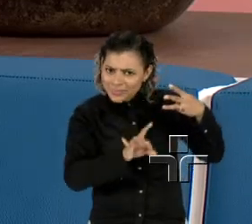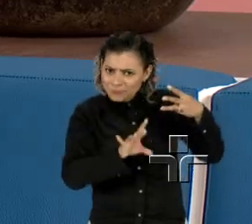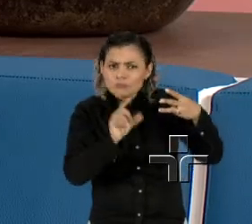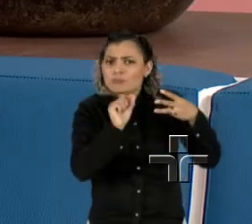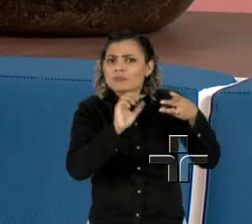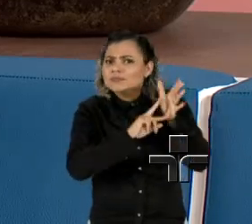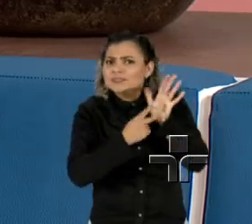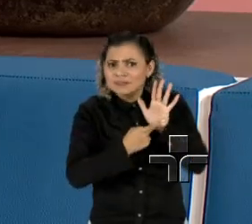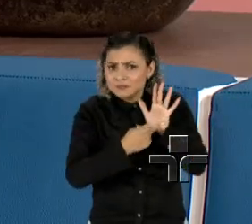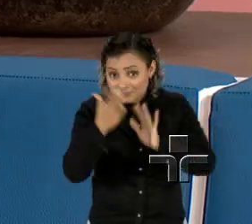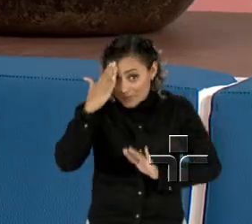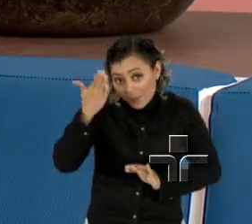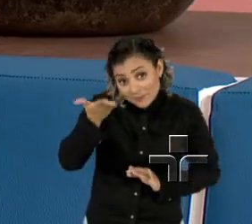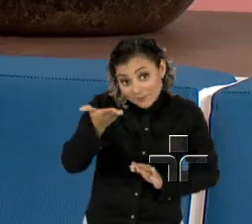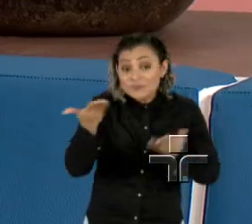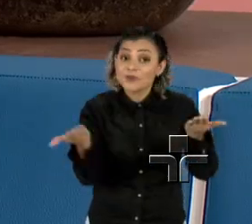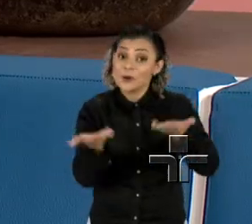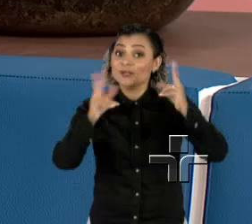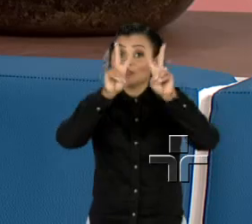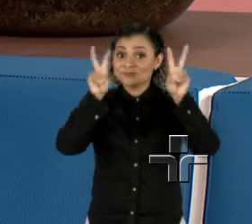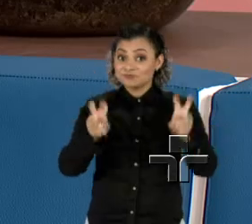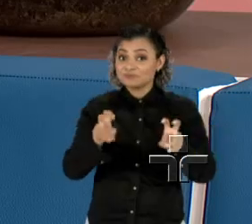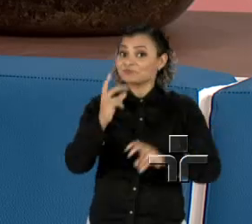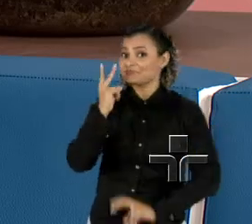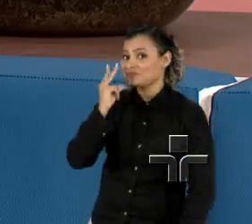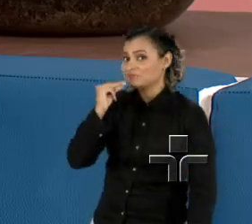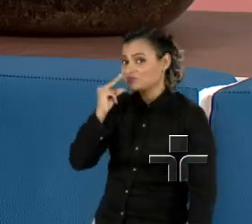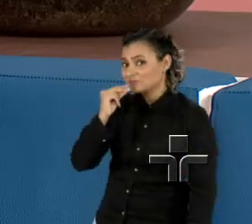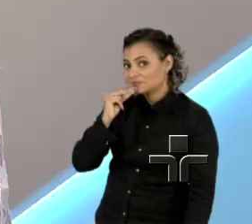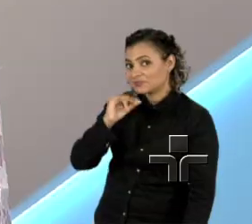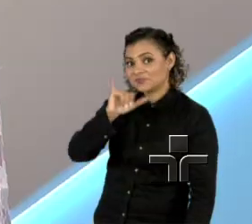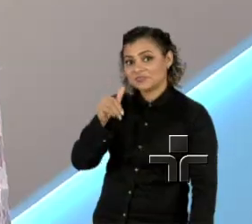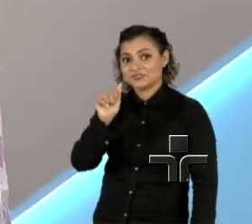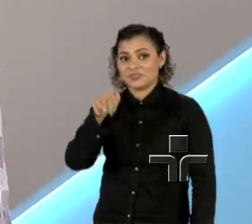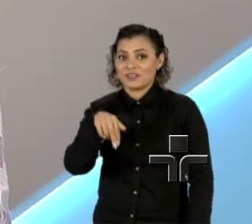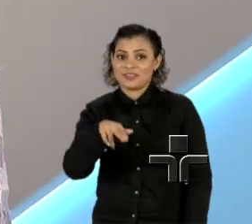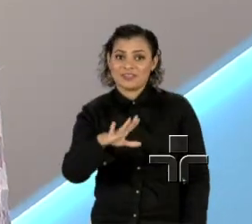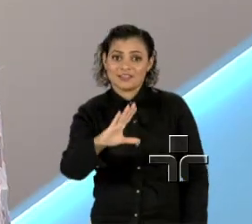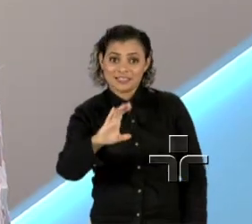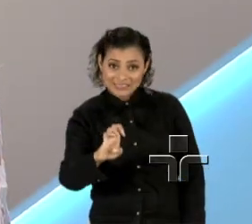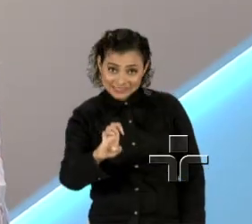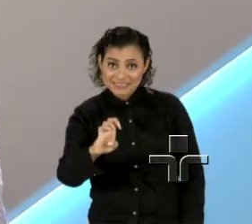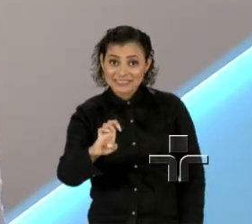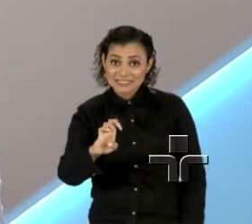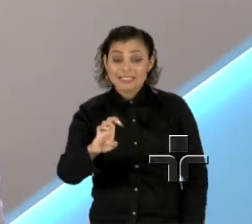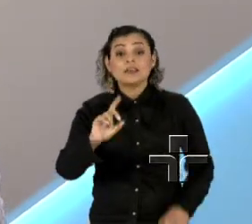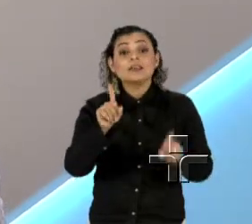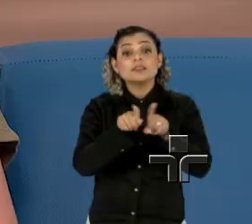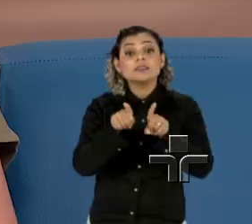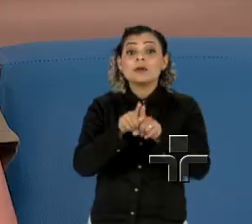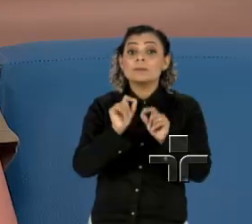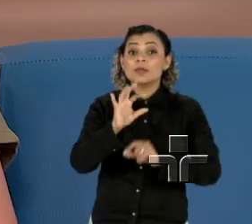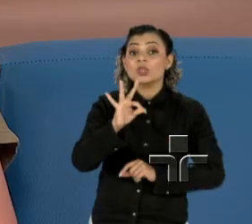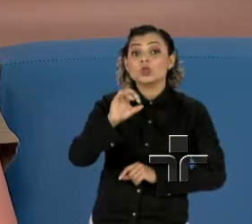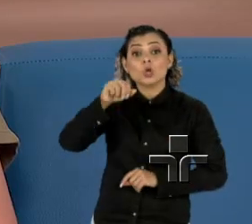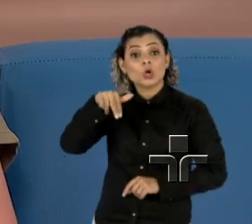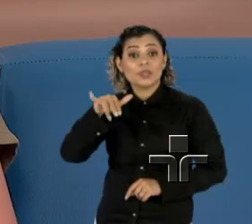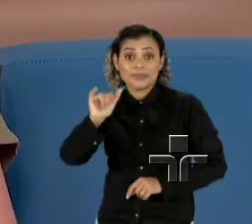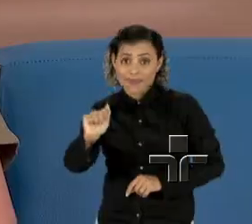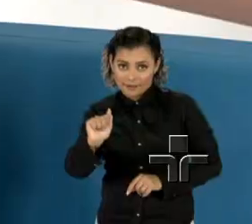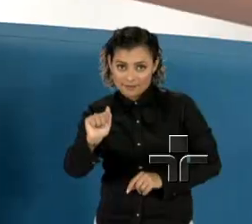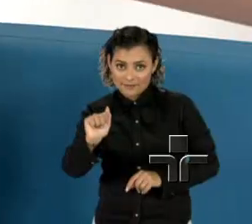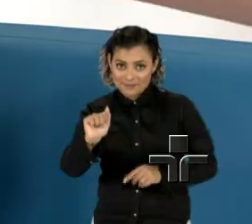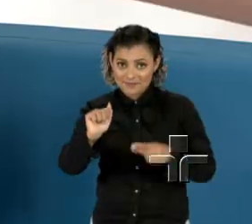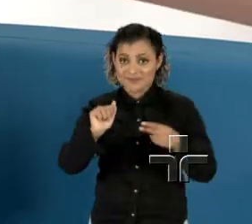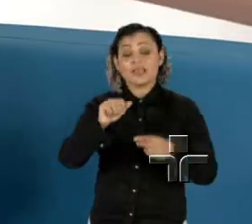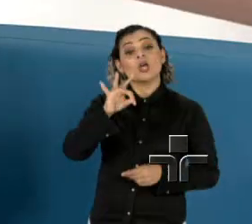servem? Sobre isso, vamos falar com a nutricionista Janice Chensinski e com a Tônia Vigiano.